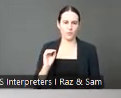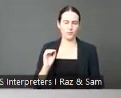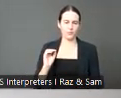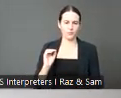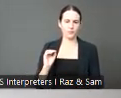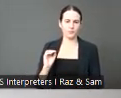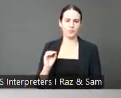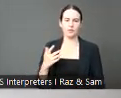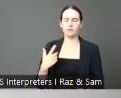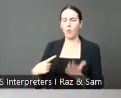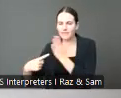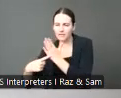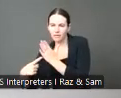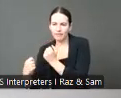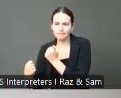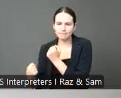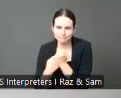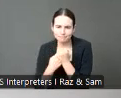assistência técnica.